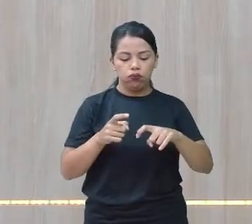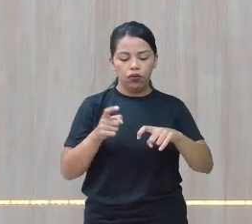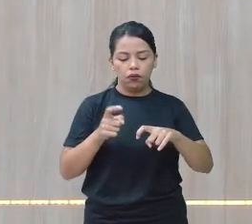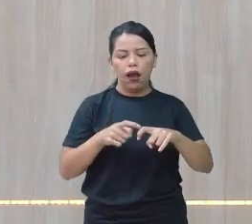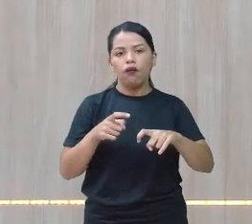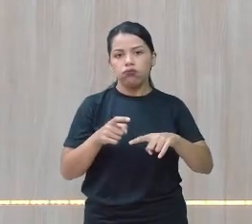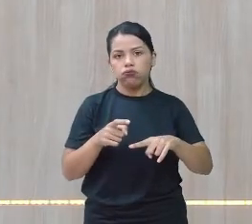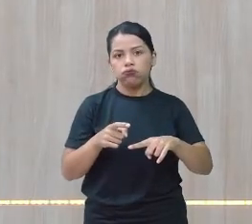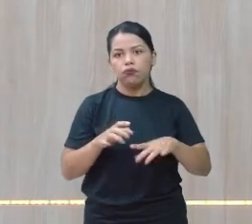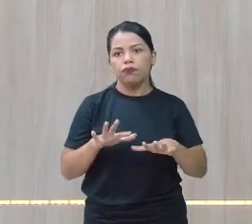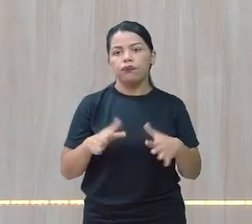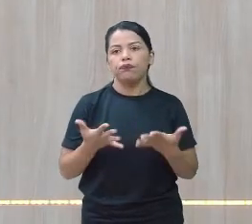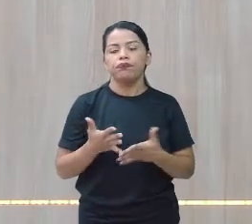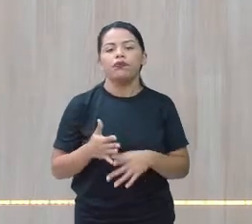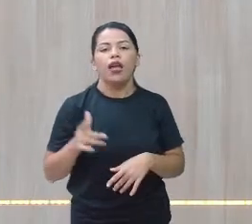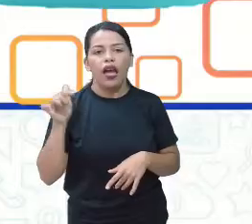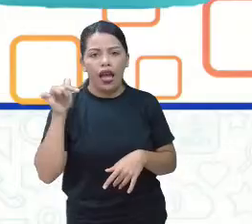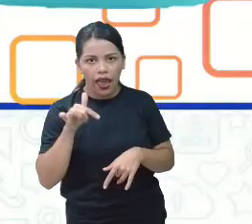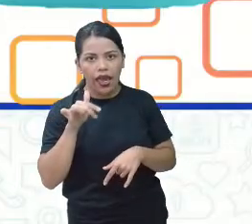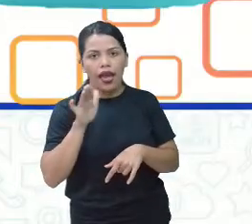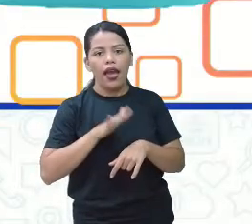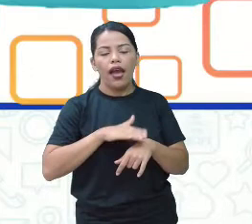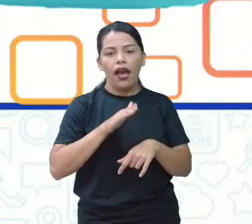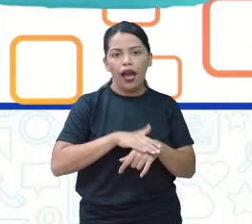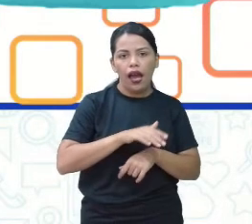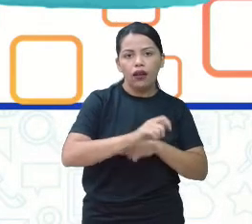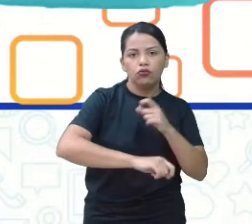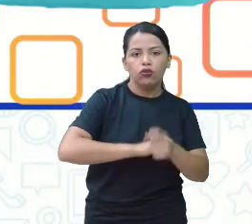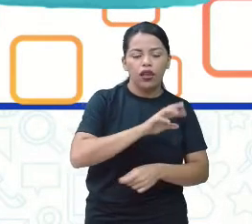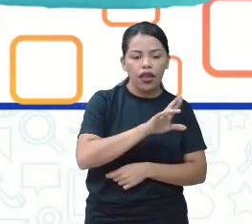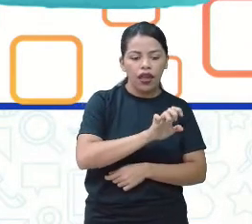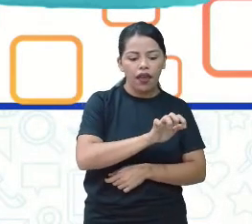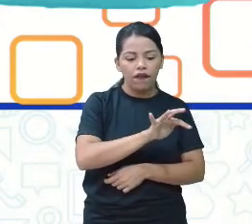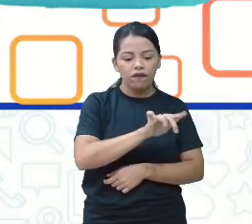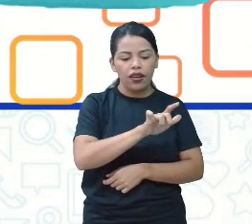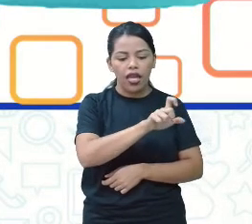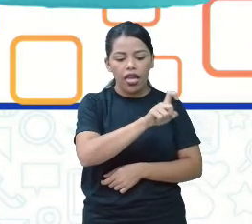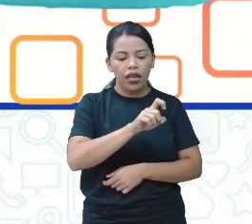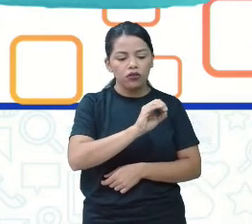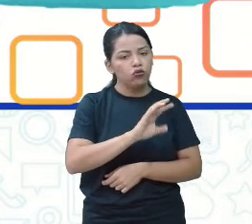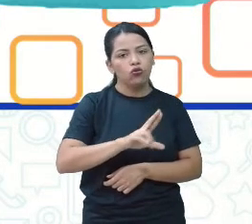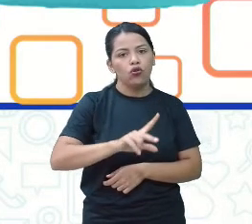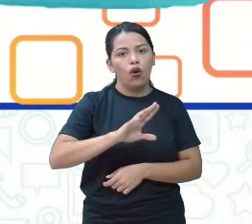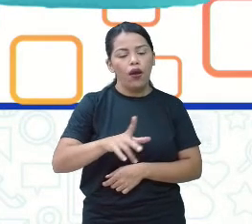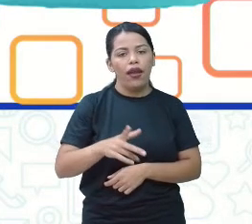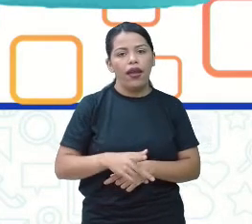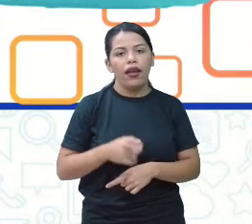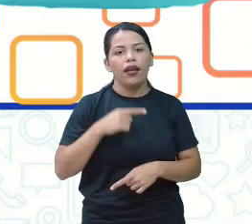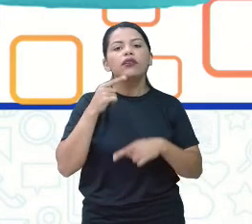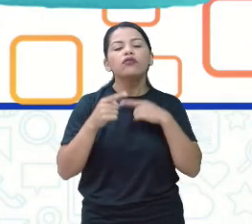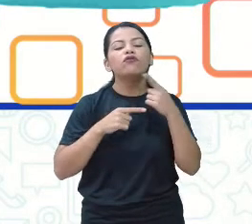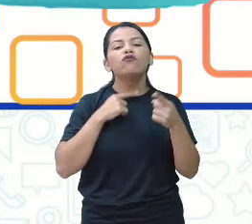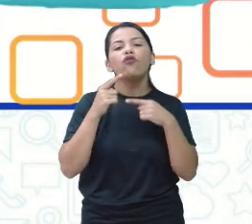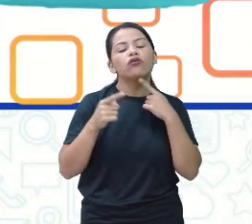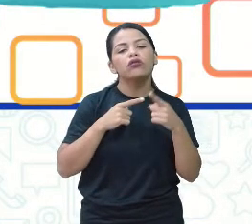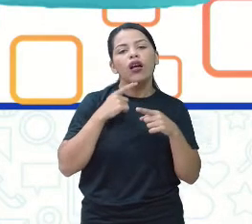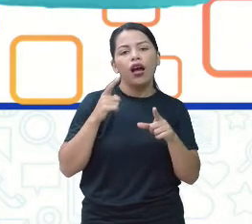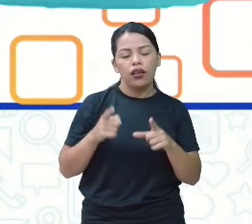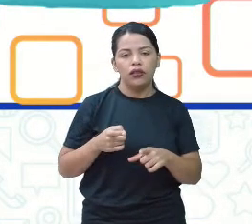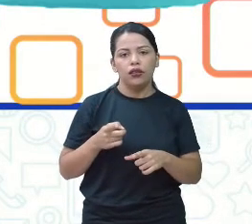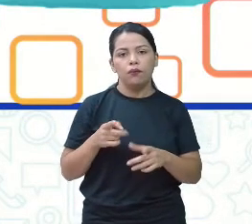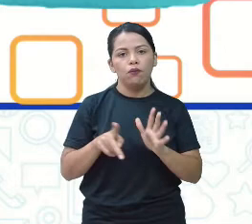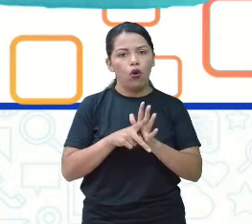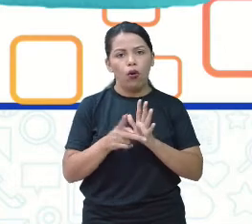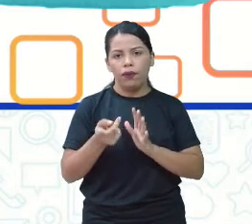dos atos reflexos, que são respostas rápidas e involuntárias, isto é, independe da nossa vontade, que o nosso corpo